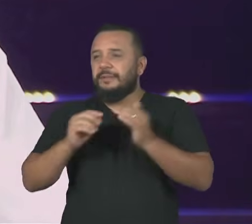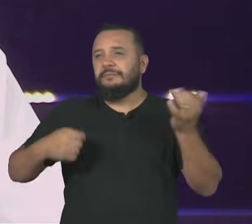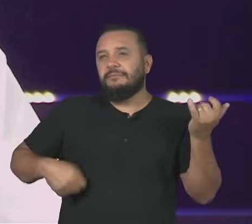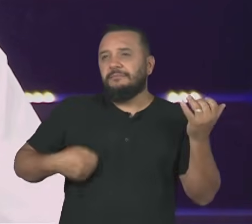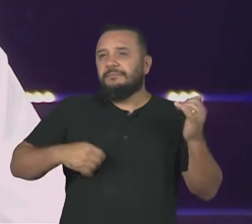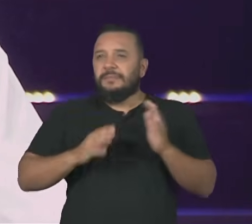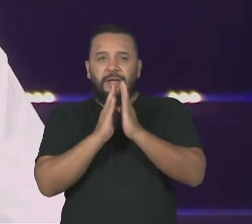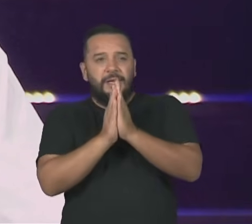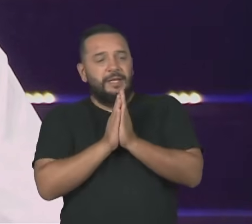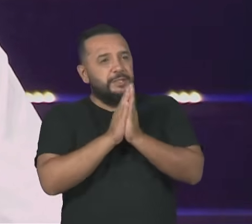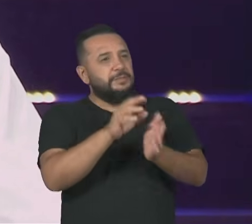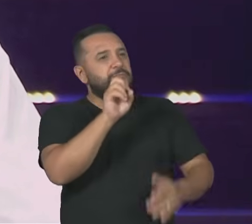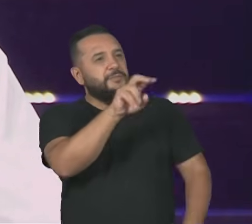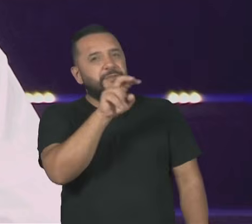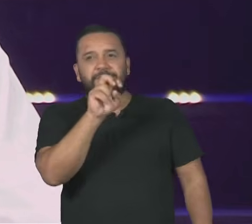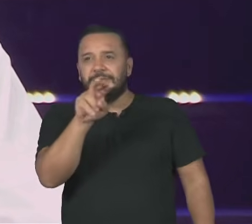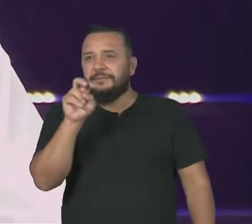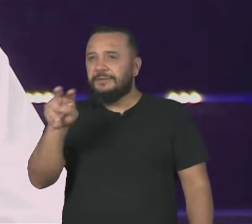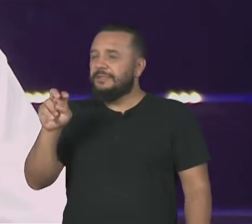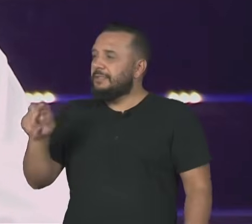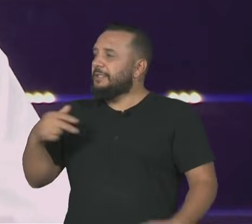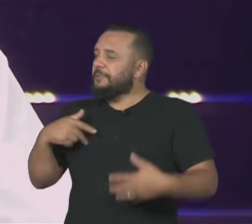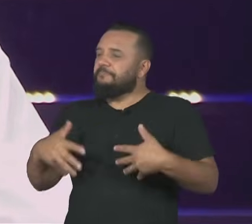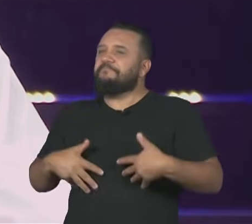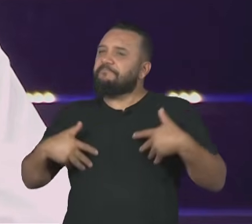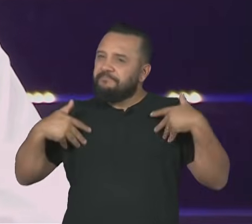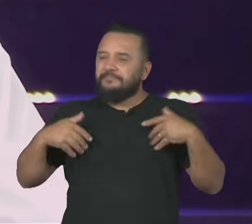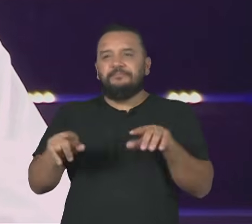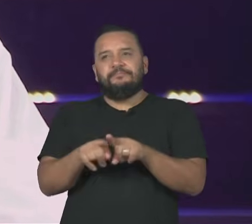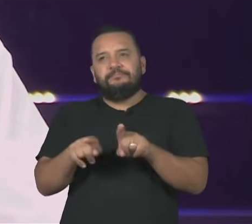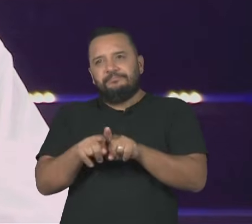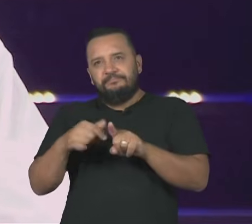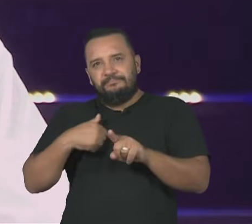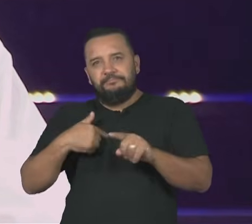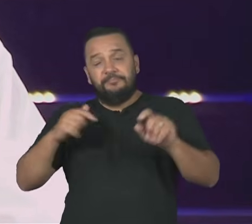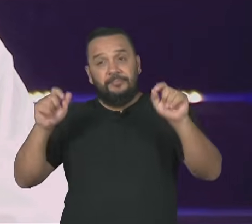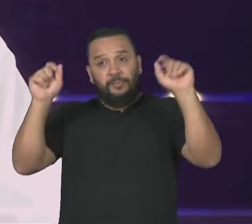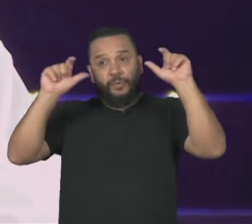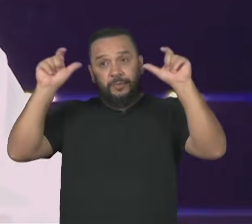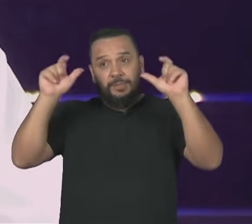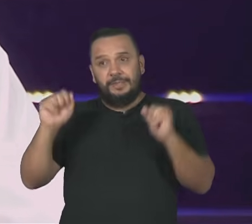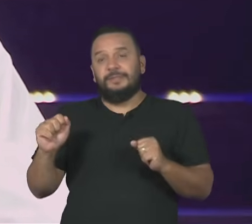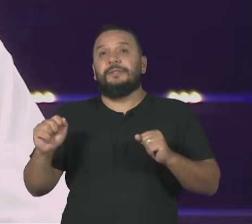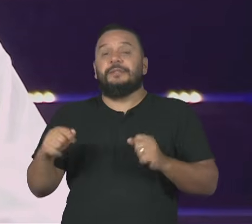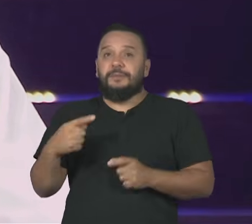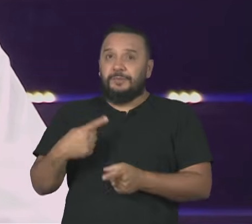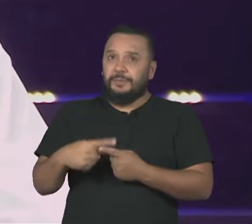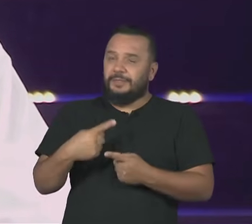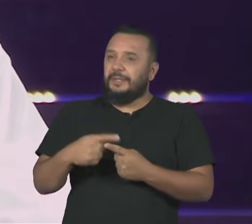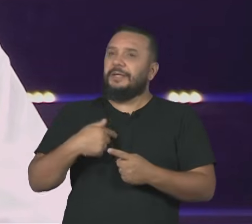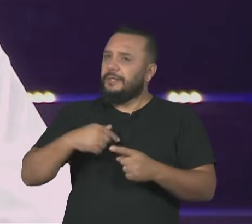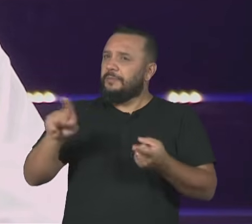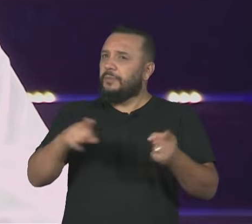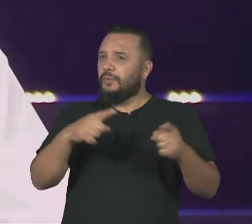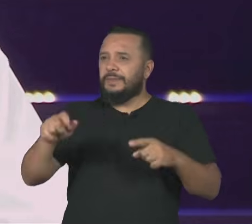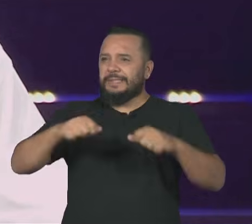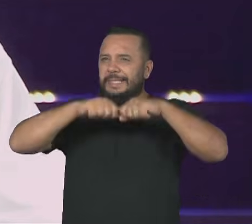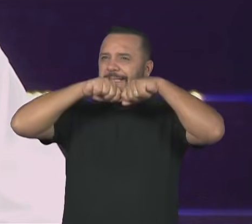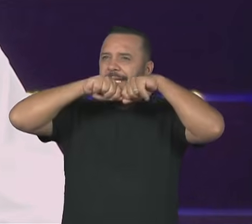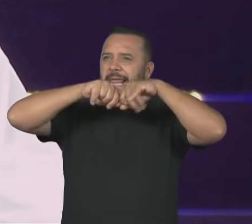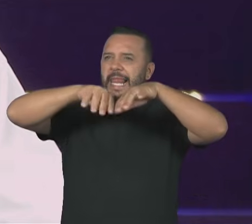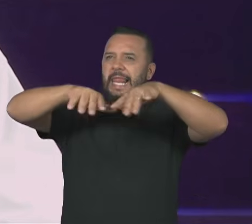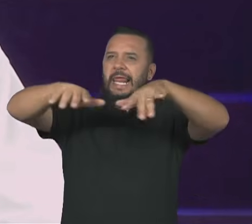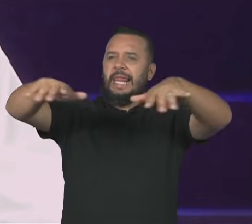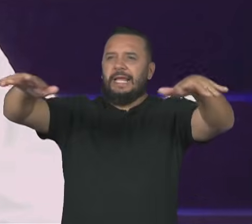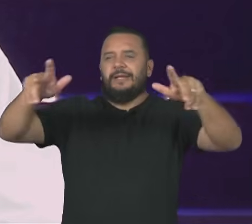fiquei muito orgulhoso e surpreso de ver o lugar que ela passou a ocupar, assim, ela se tornou